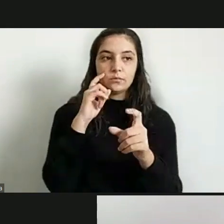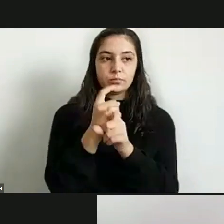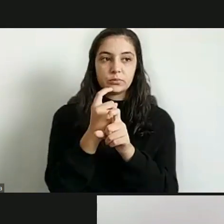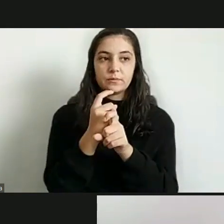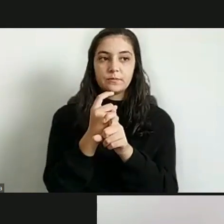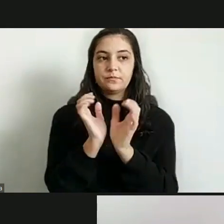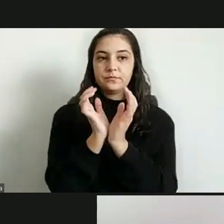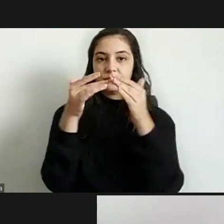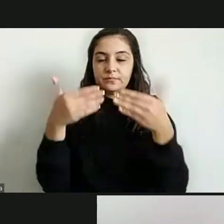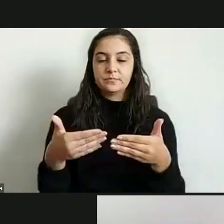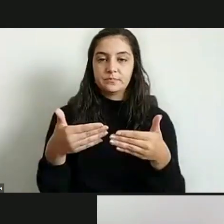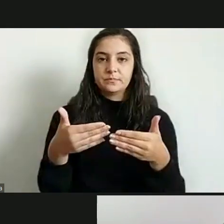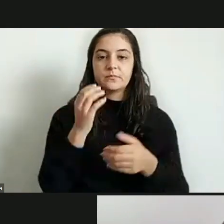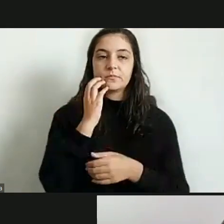online.